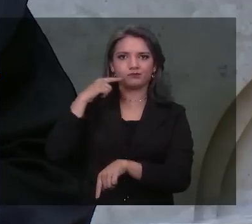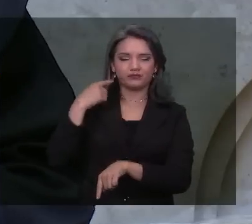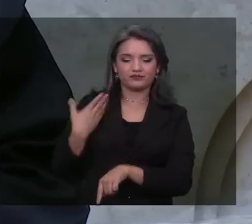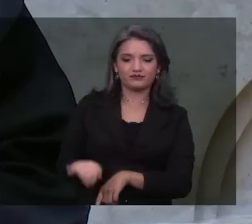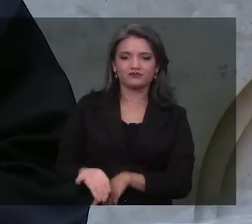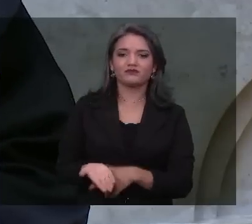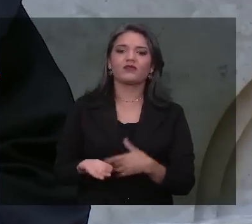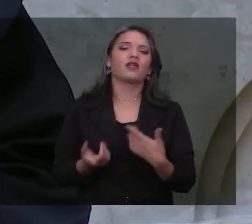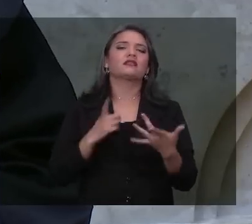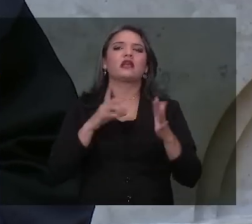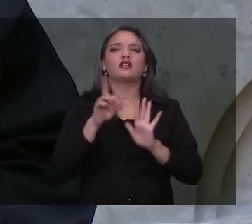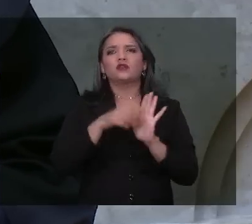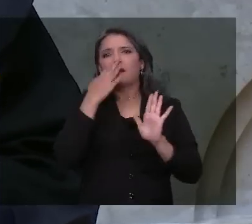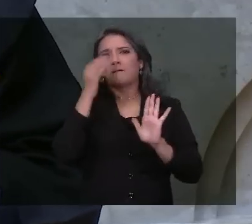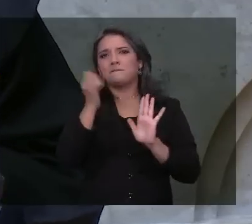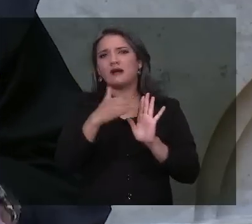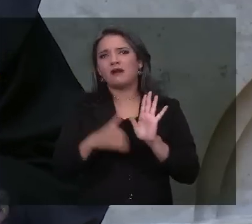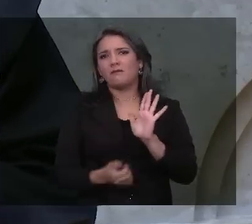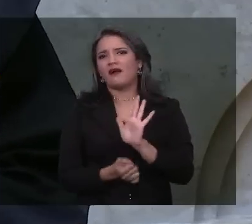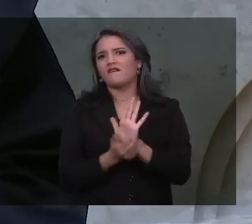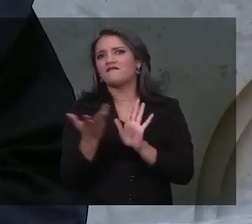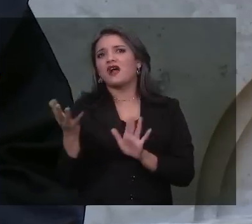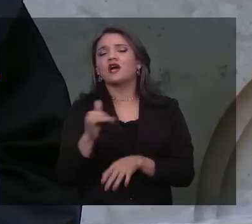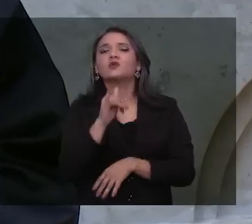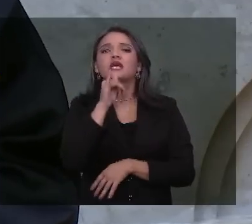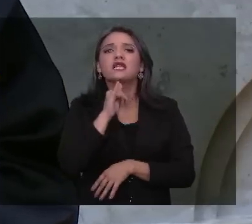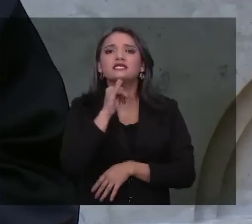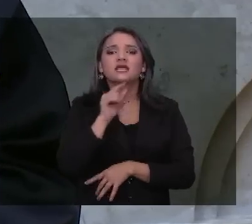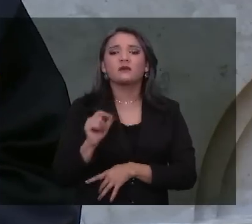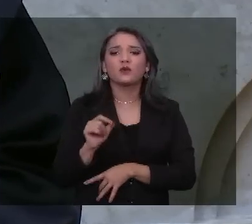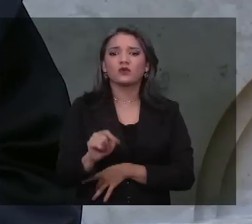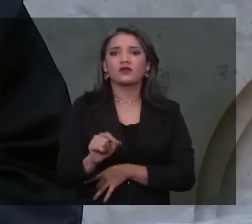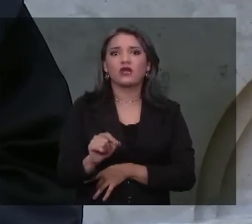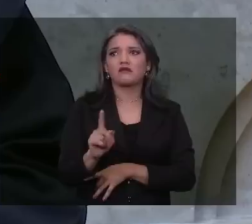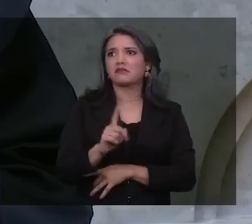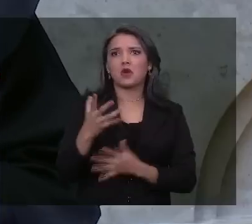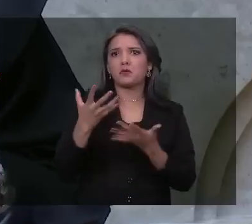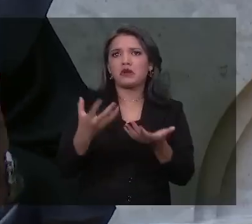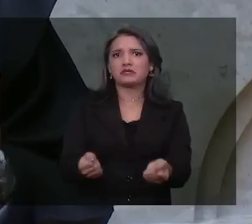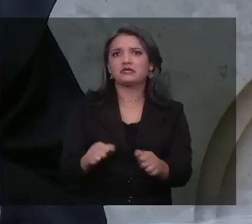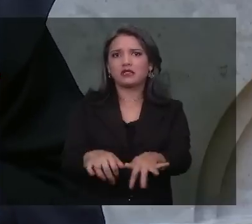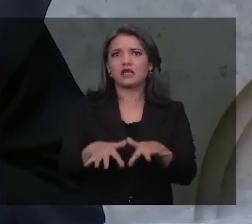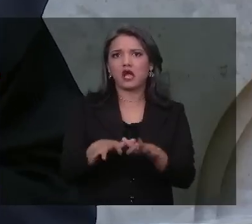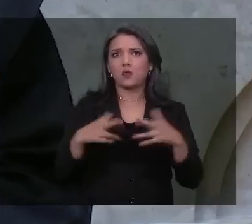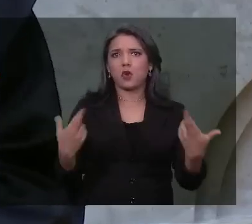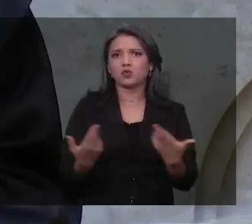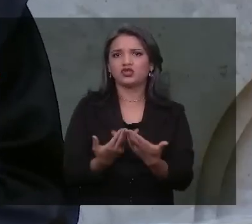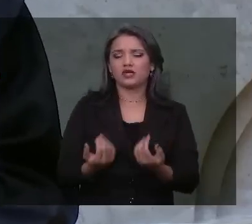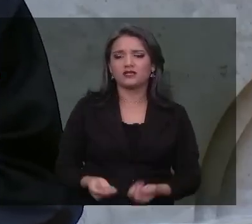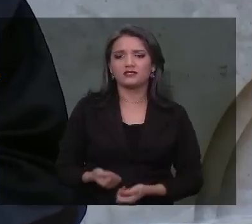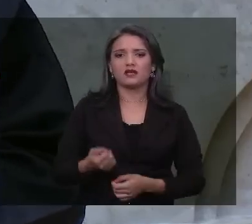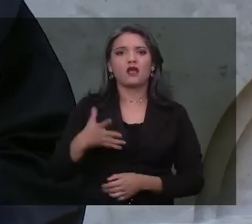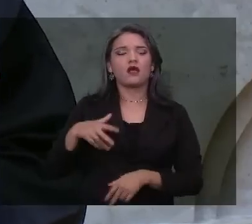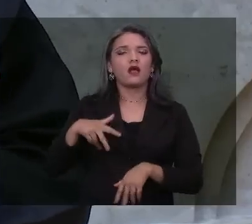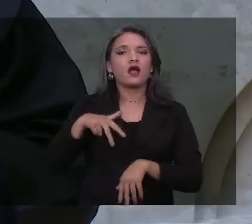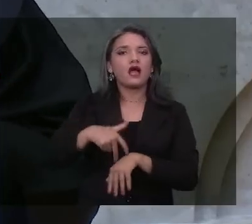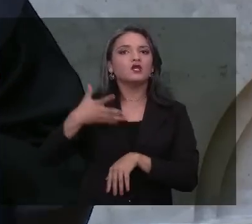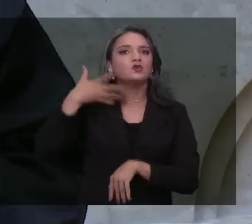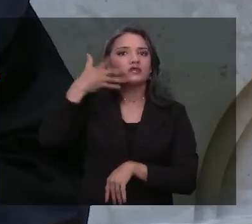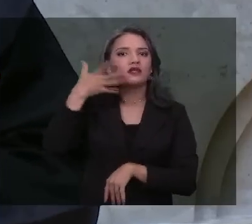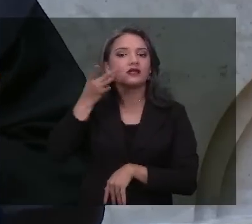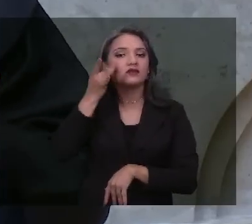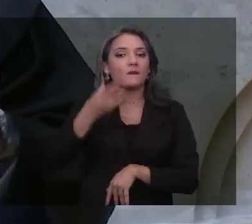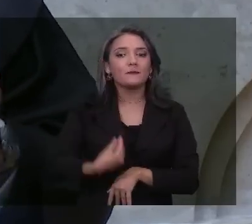são de vários tipos, como, por exemplo, com a negativa de uma audiência, a sustentação oral presencial que afasta